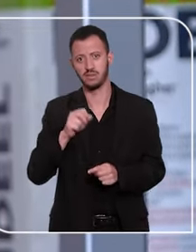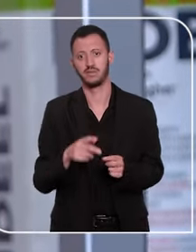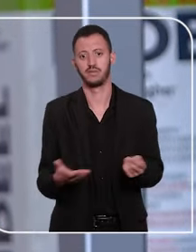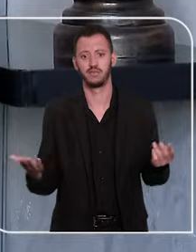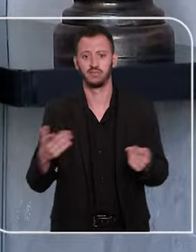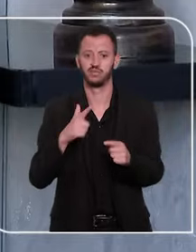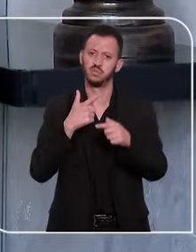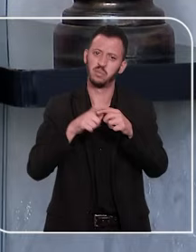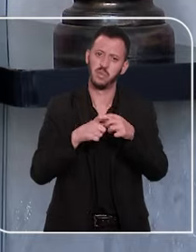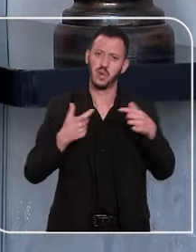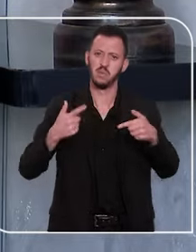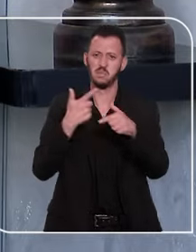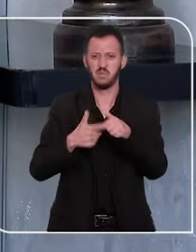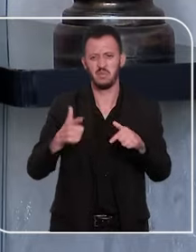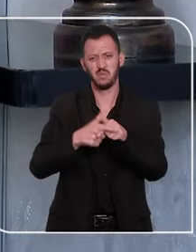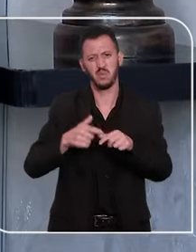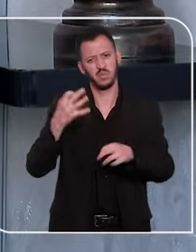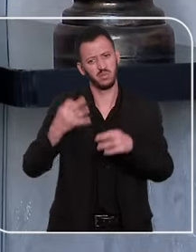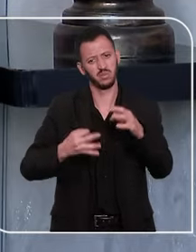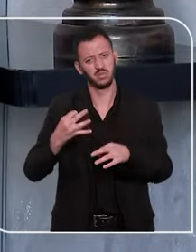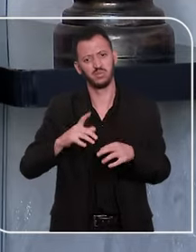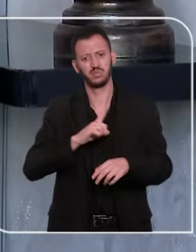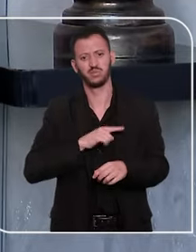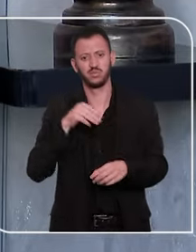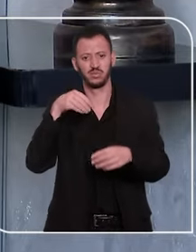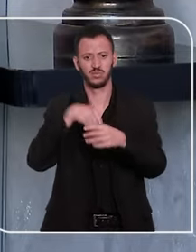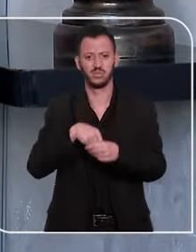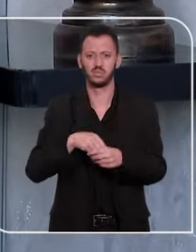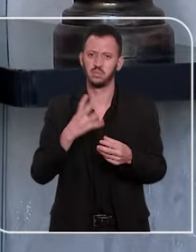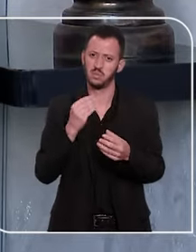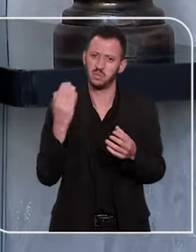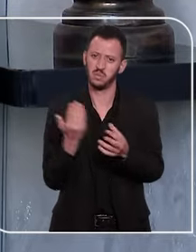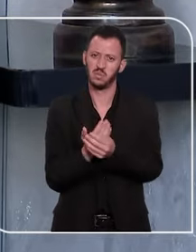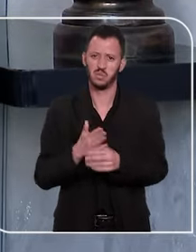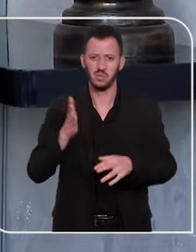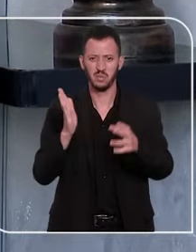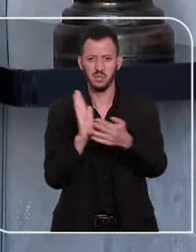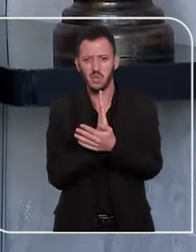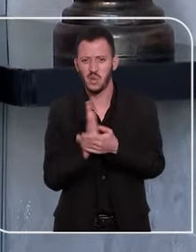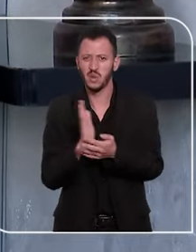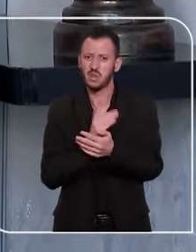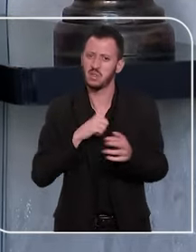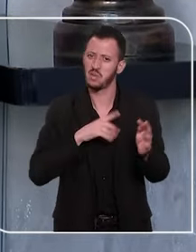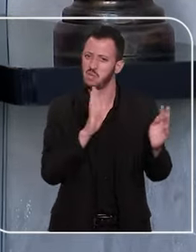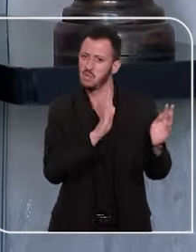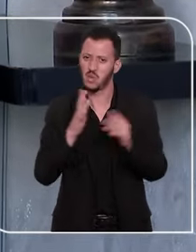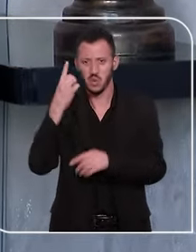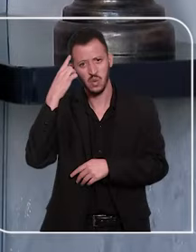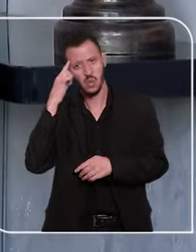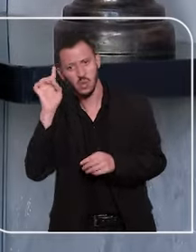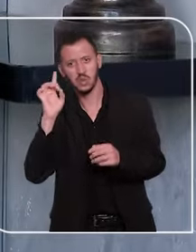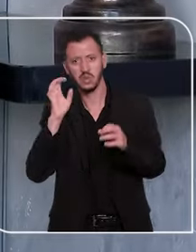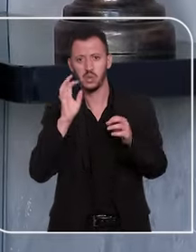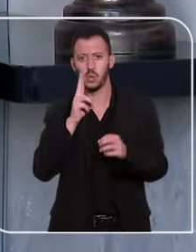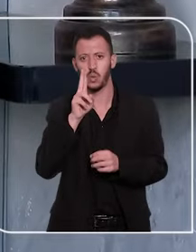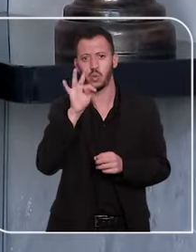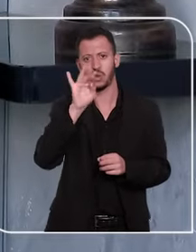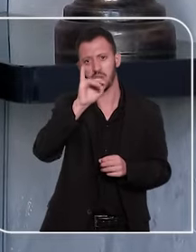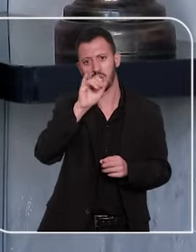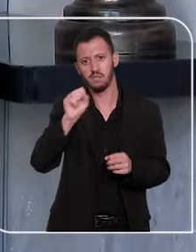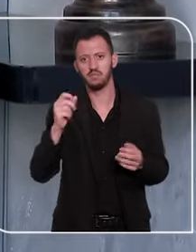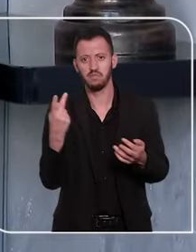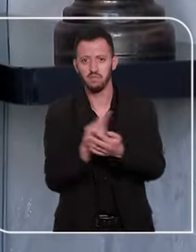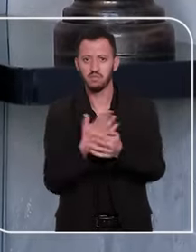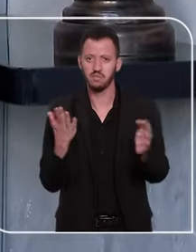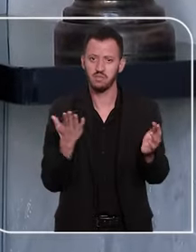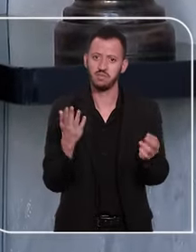previdenciários hoje um dos maiores problemas que a justiça tem é o a morosidade muitos processos às vezes T prazo são contados em dias úteis